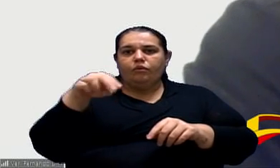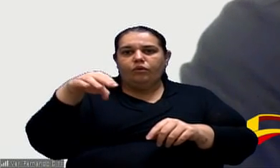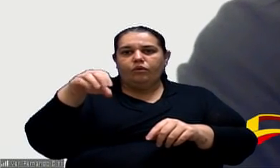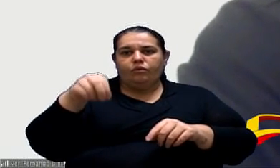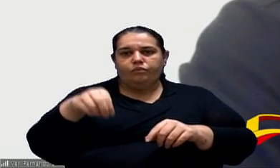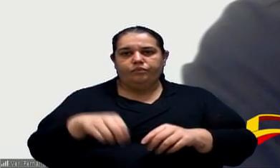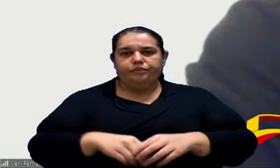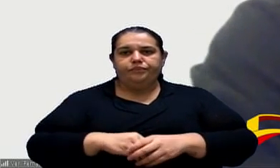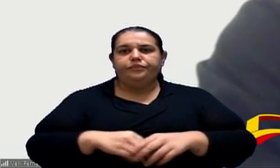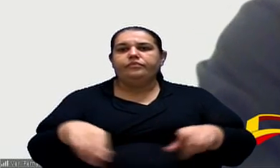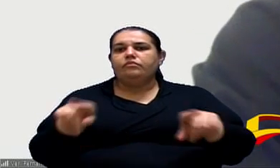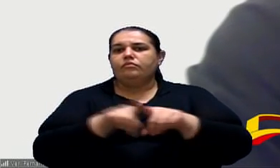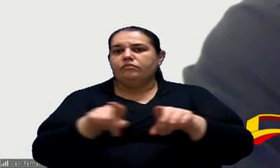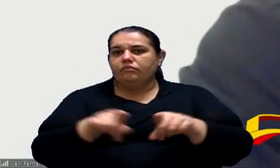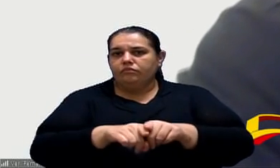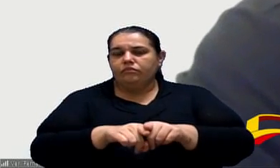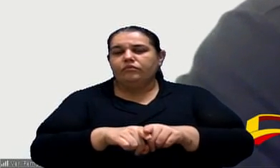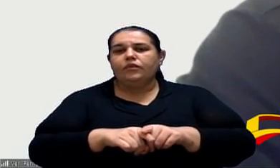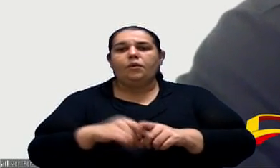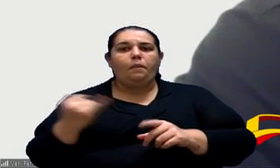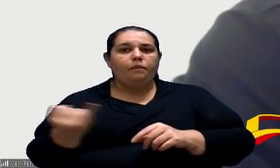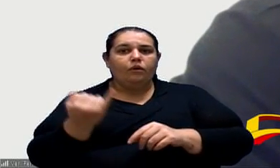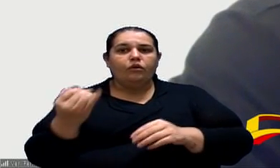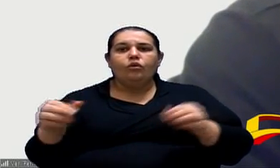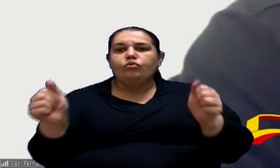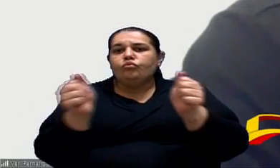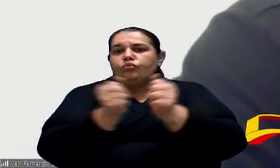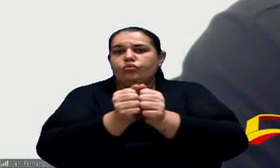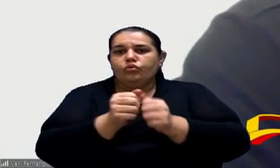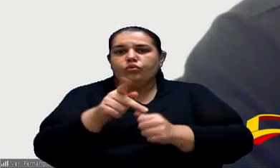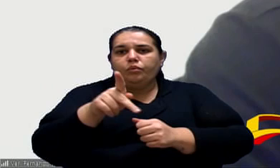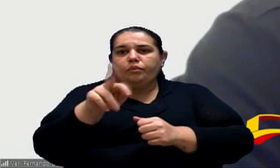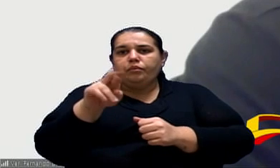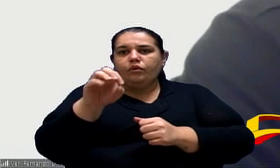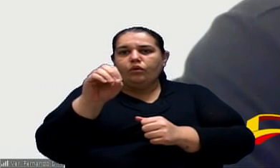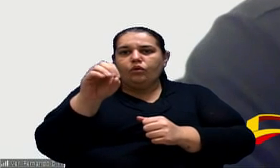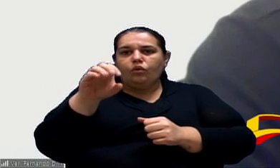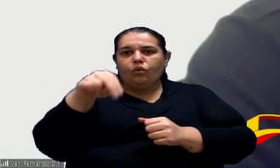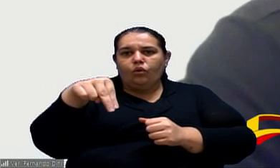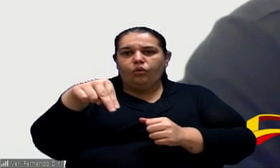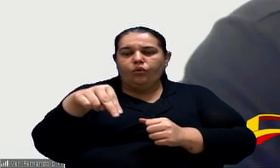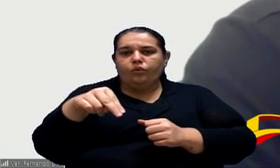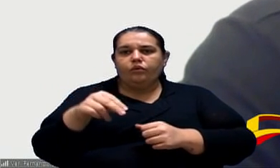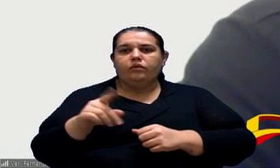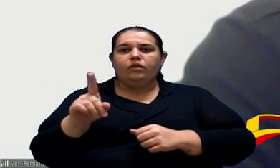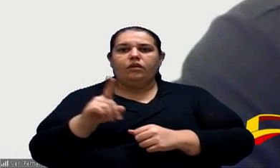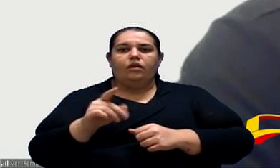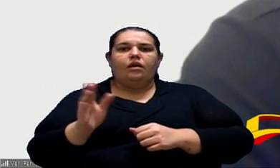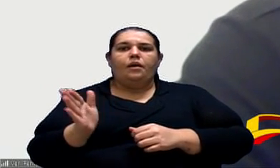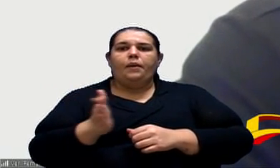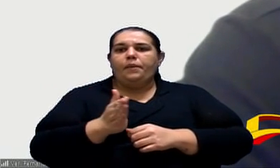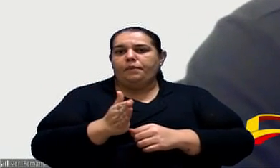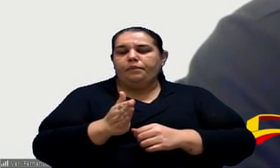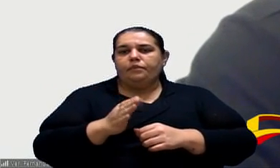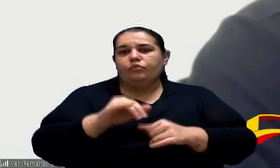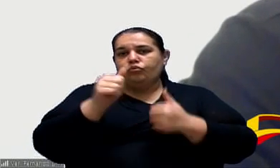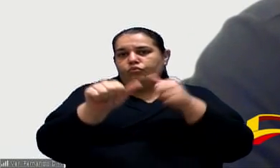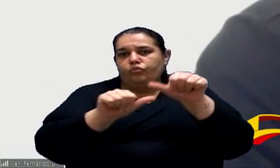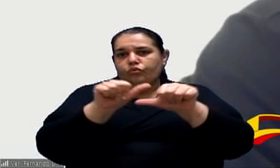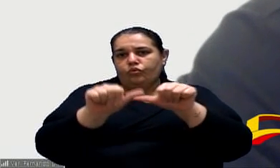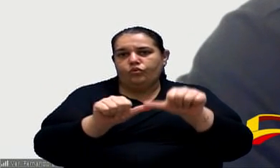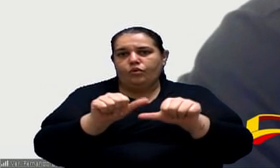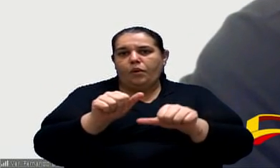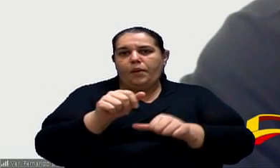o nosso fortalecimento no PROCON, que agora não é PROCON mais, né? Agora é Palácio do Consumidor. Olha, até o nome